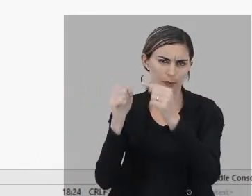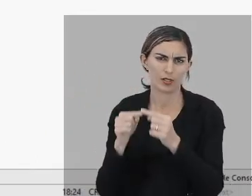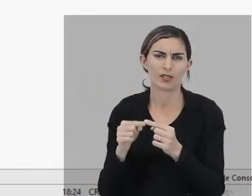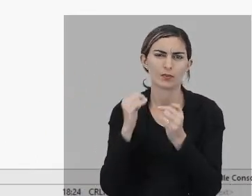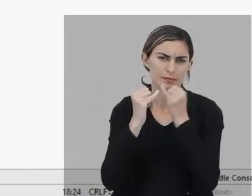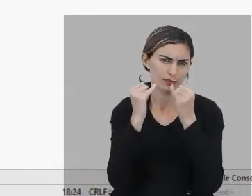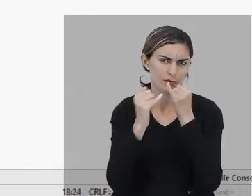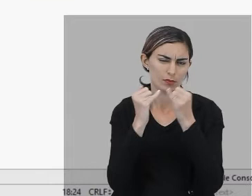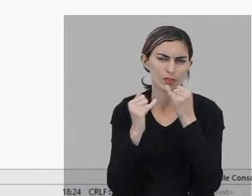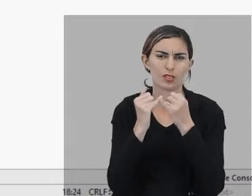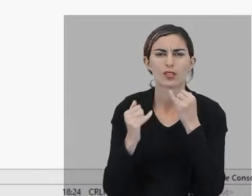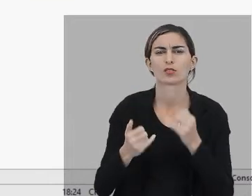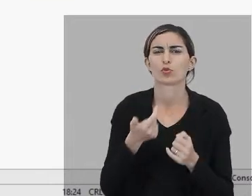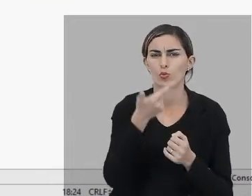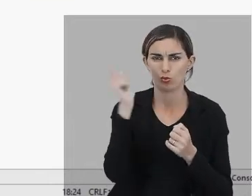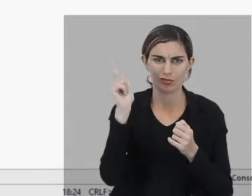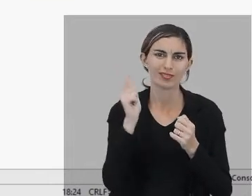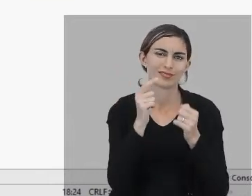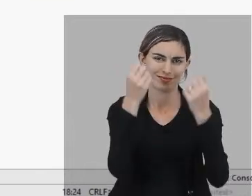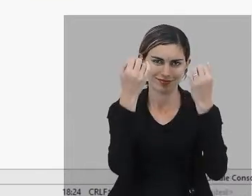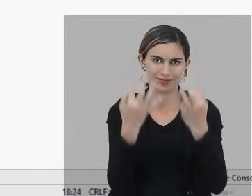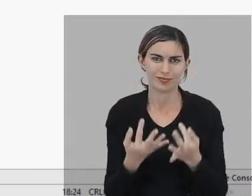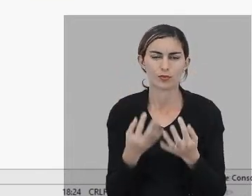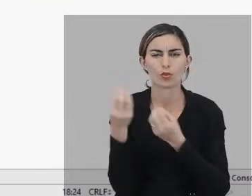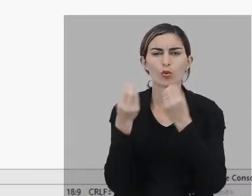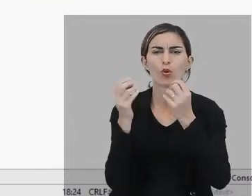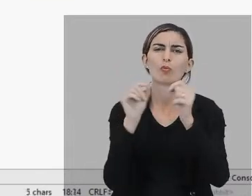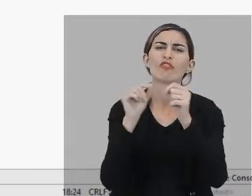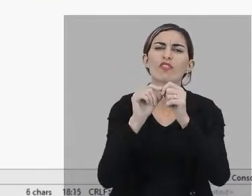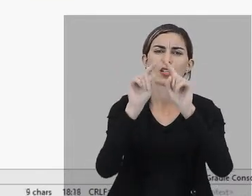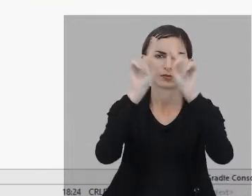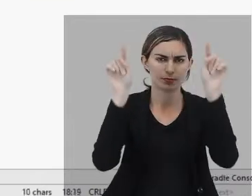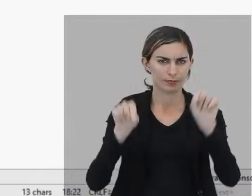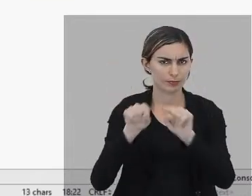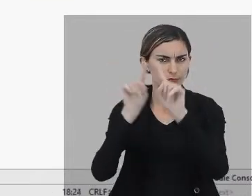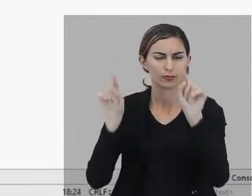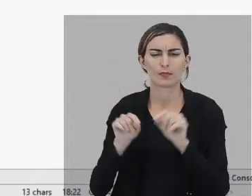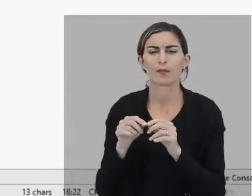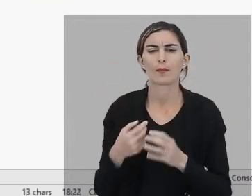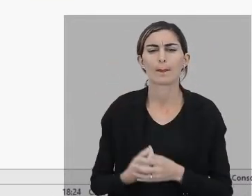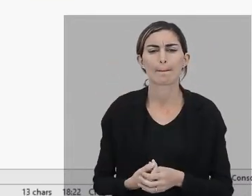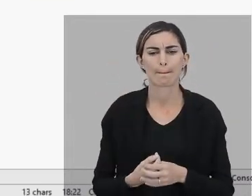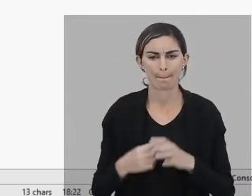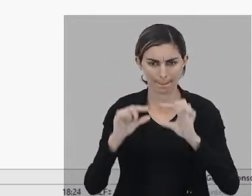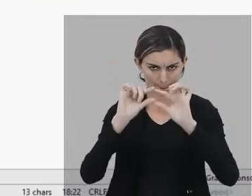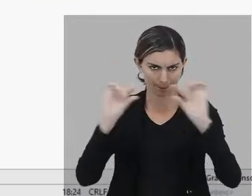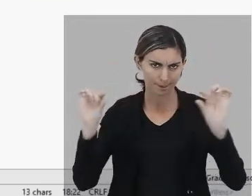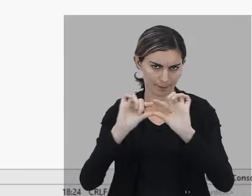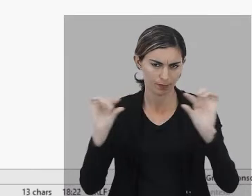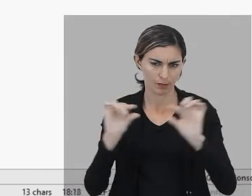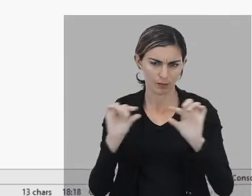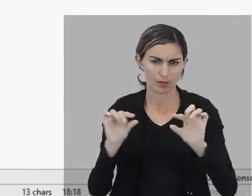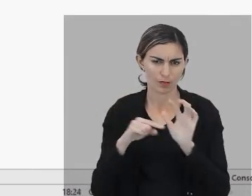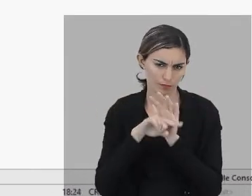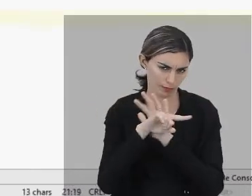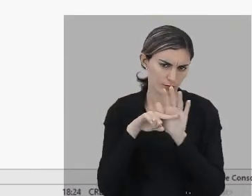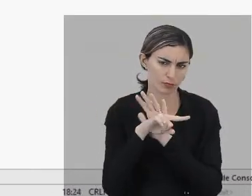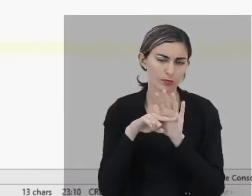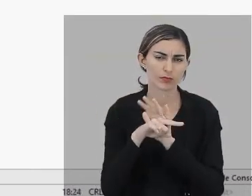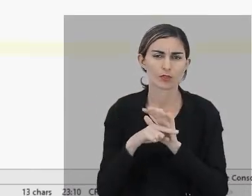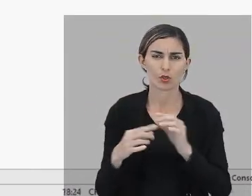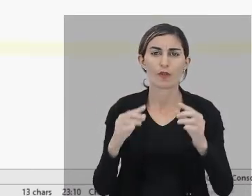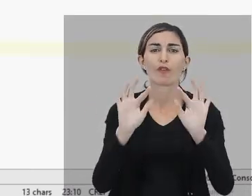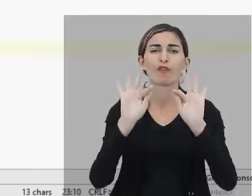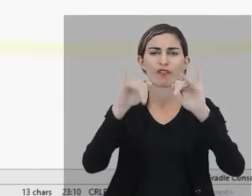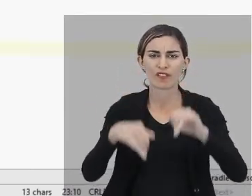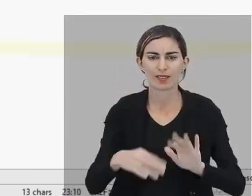também ao while. E como é que a gente constrói ele? Essa parte, a parte de verificação, ela